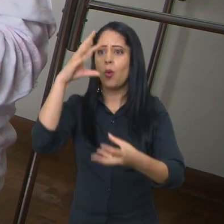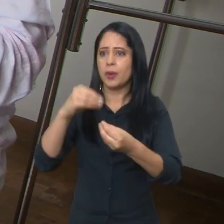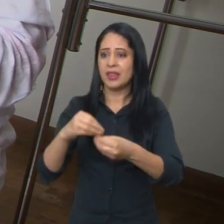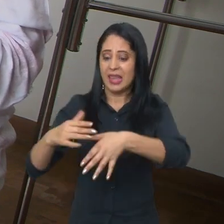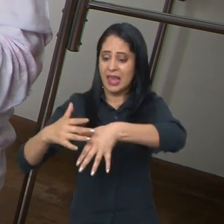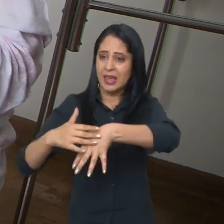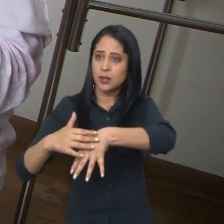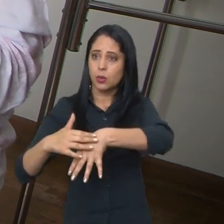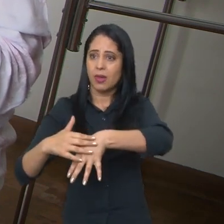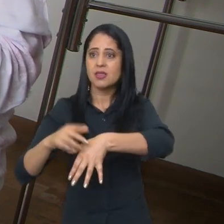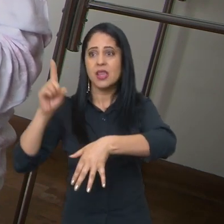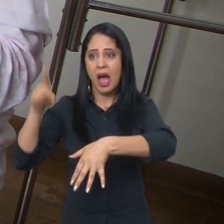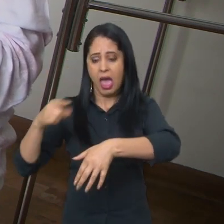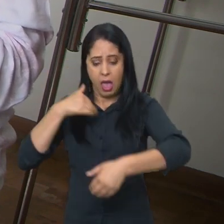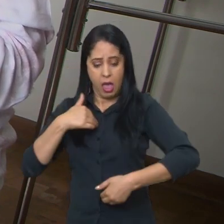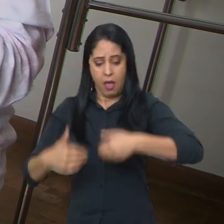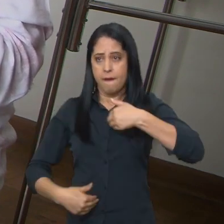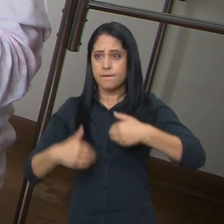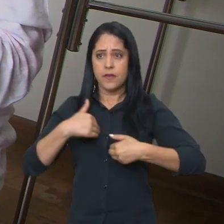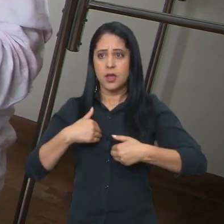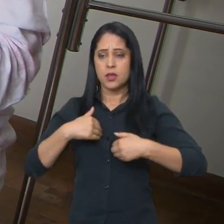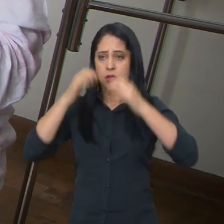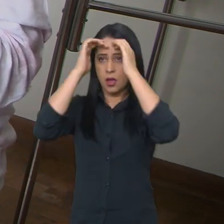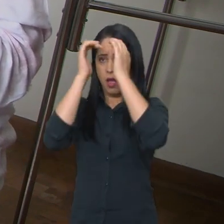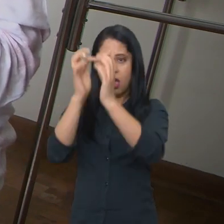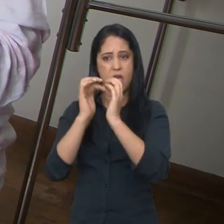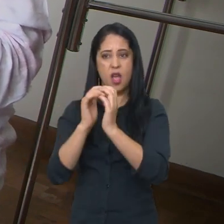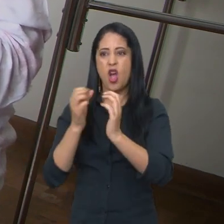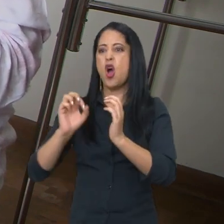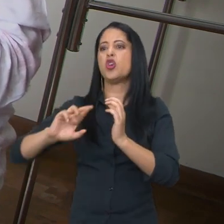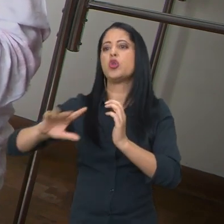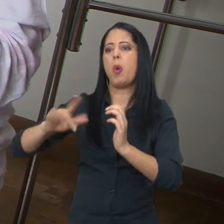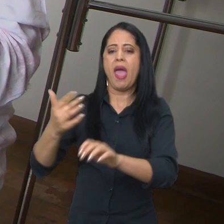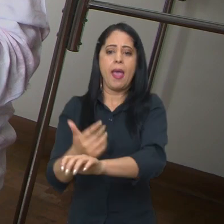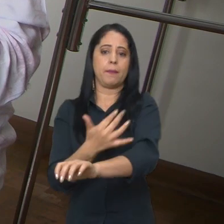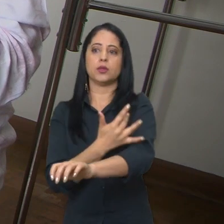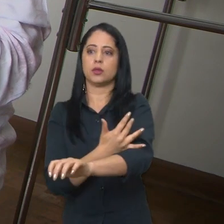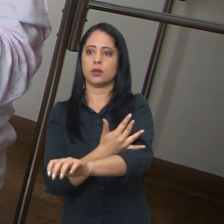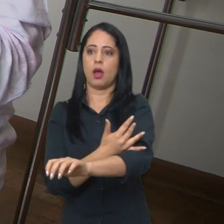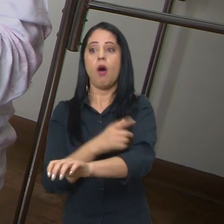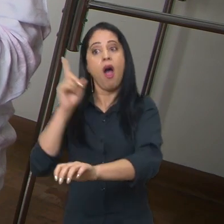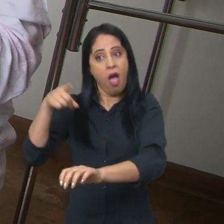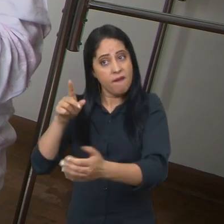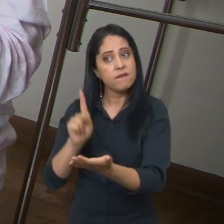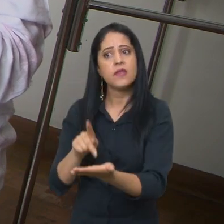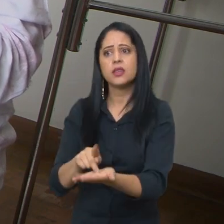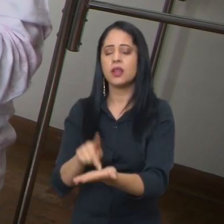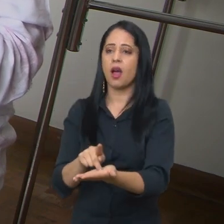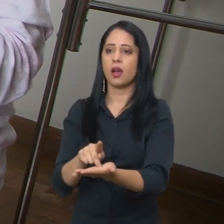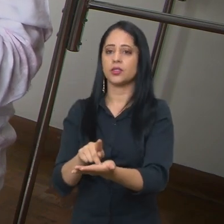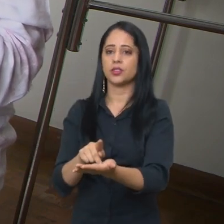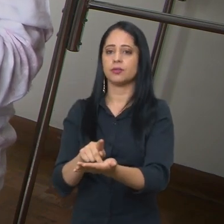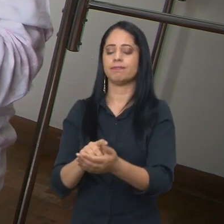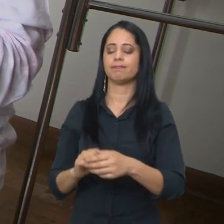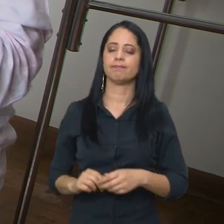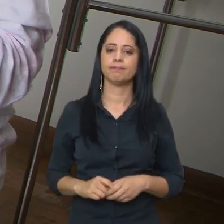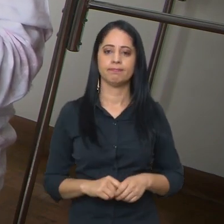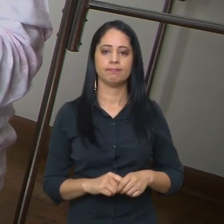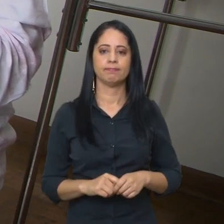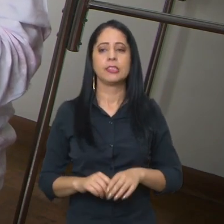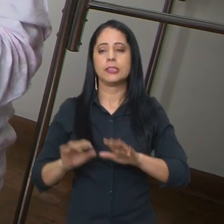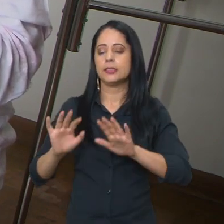que essa doença ela é física. Ela não é psicológica, ela não é emocional. Então, isso para mim é uma coisa